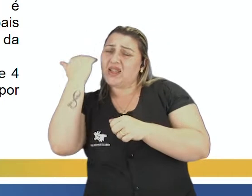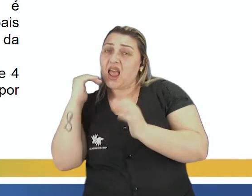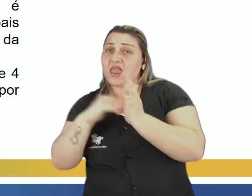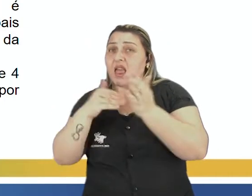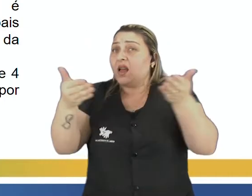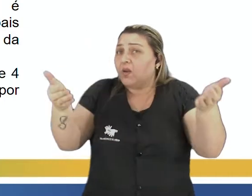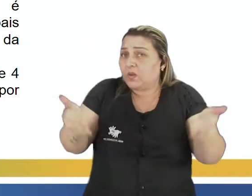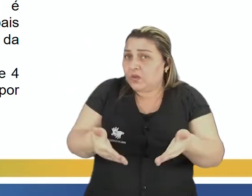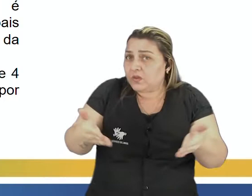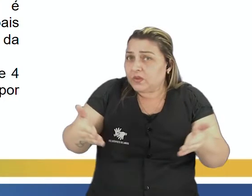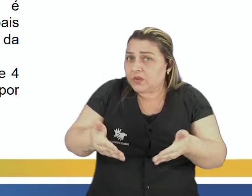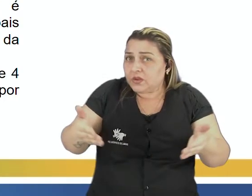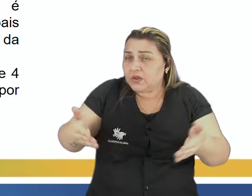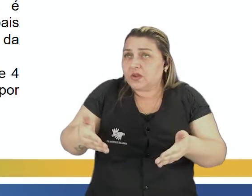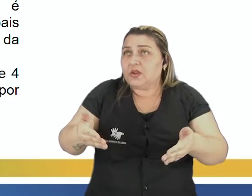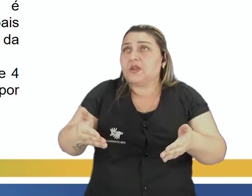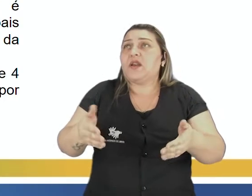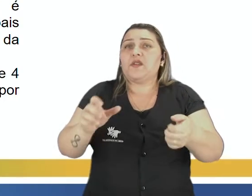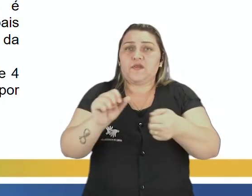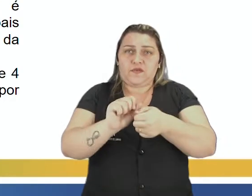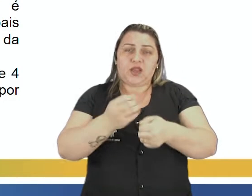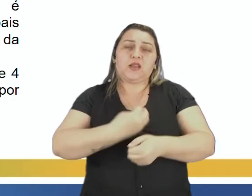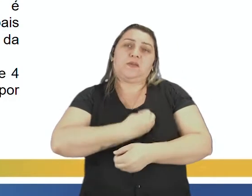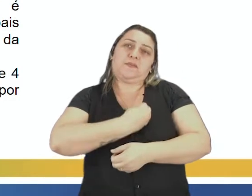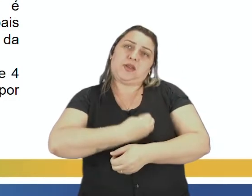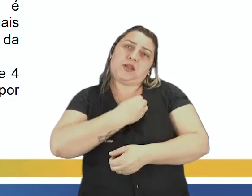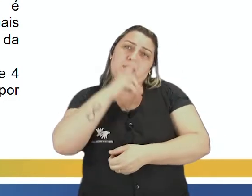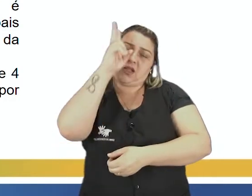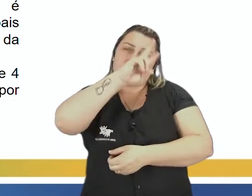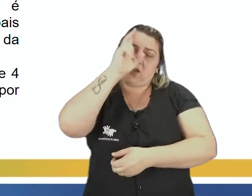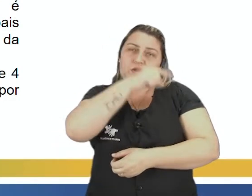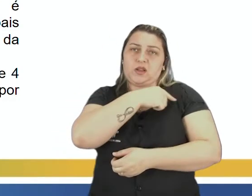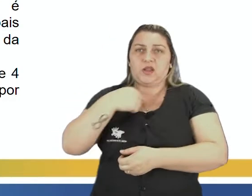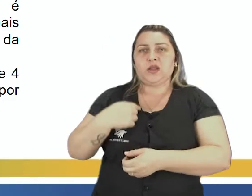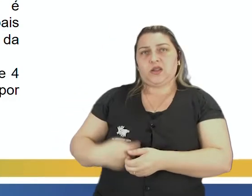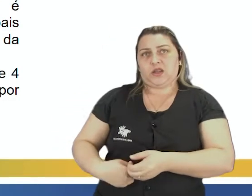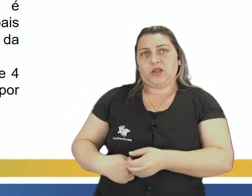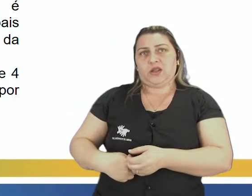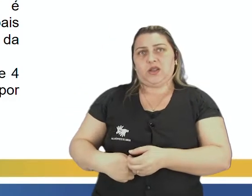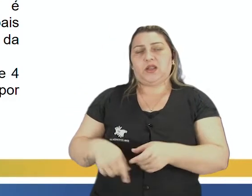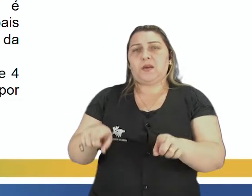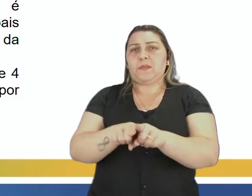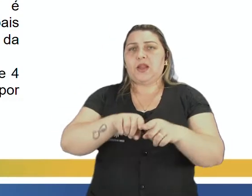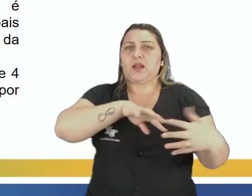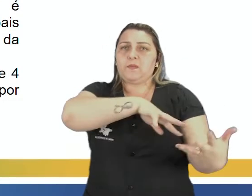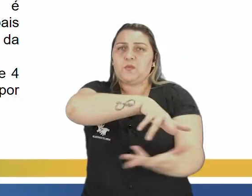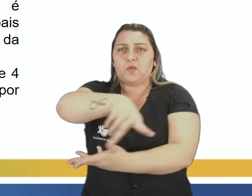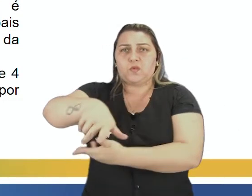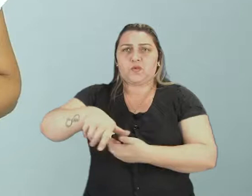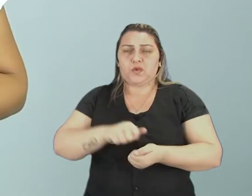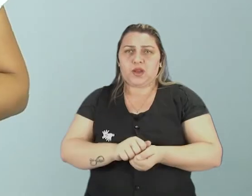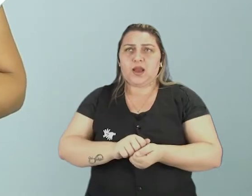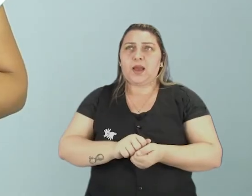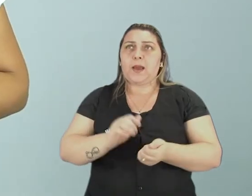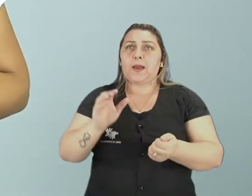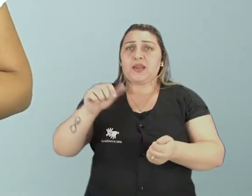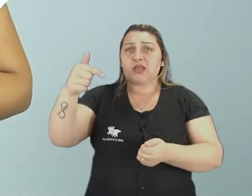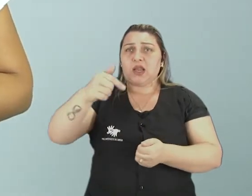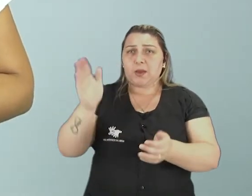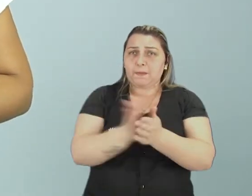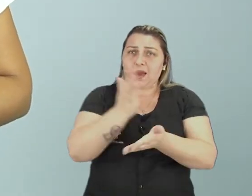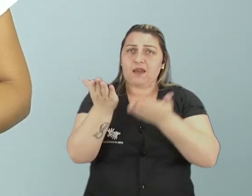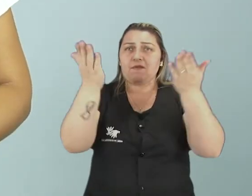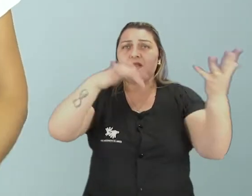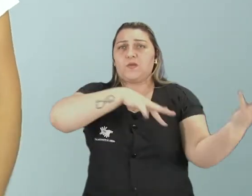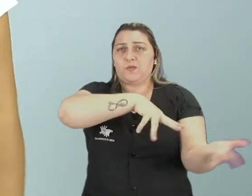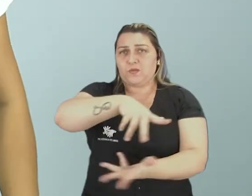até hoje, né, ela se faz presente na história chinesa e na história mundial, por ser considerada uma das 7